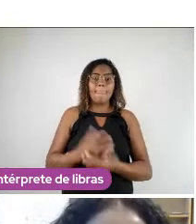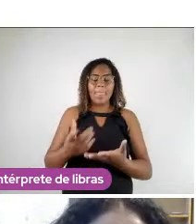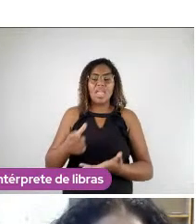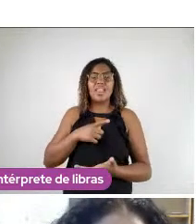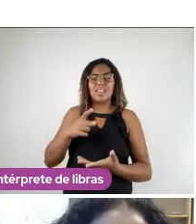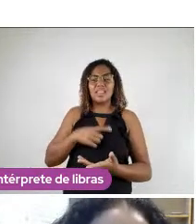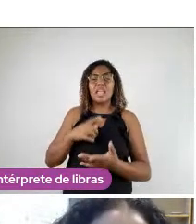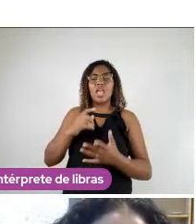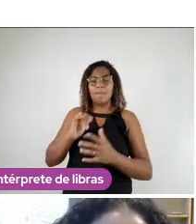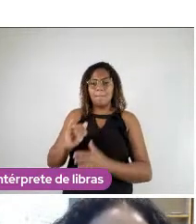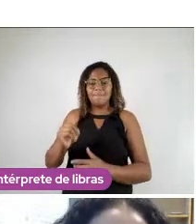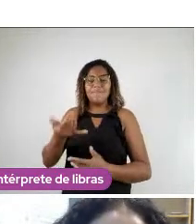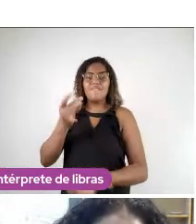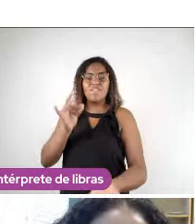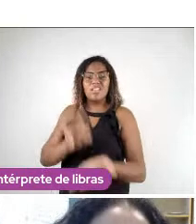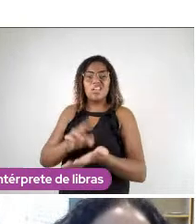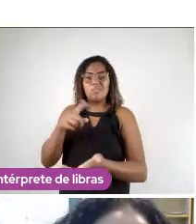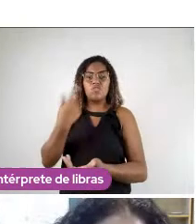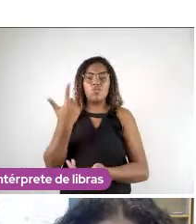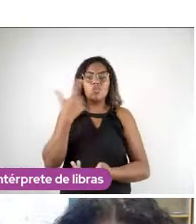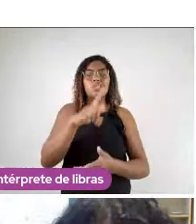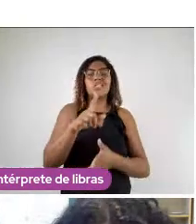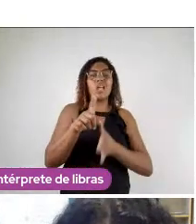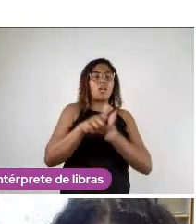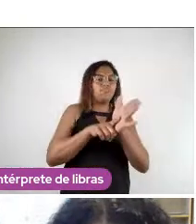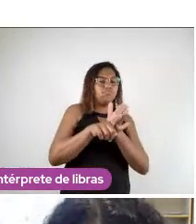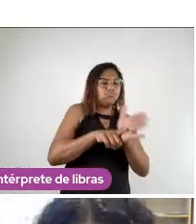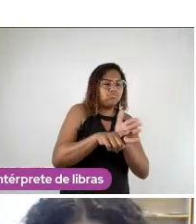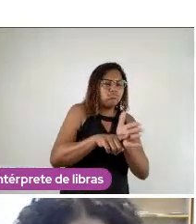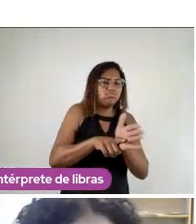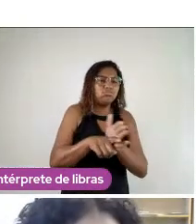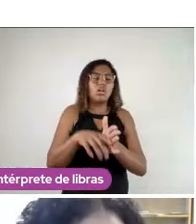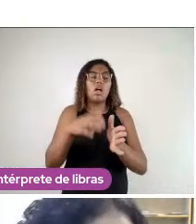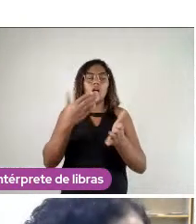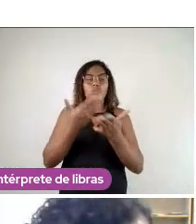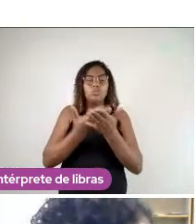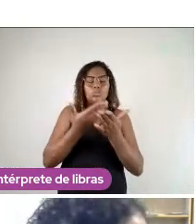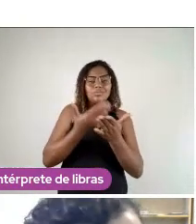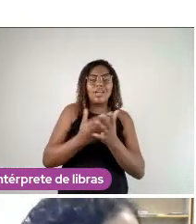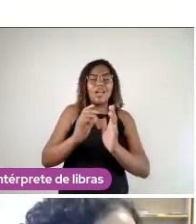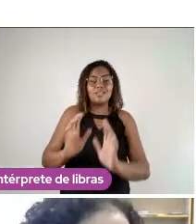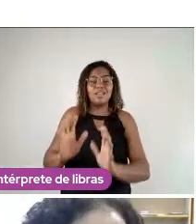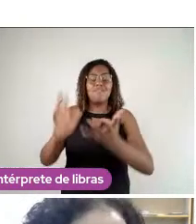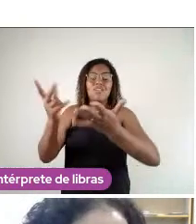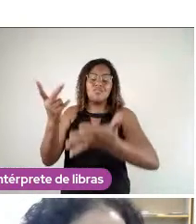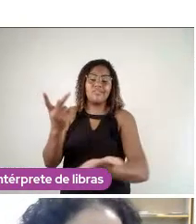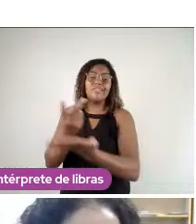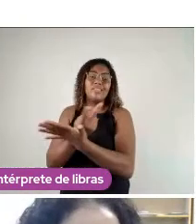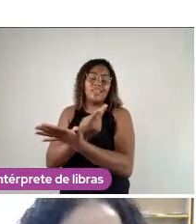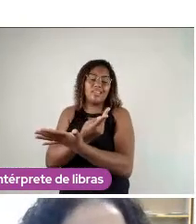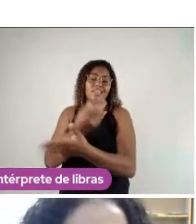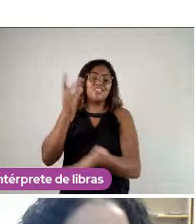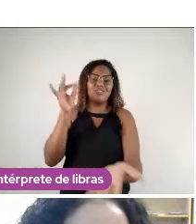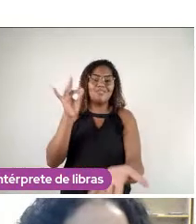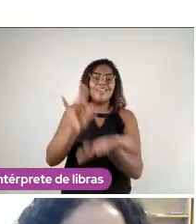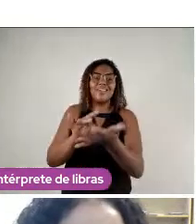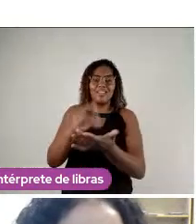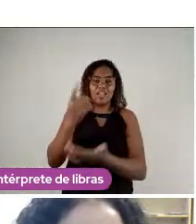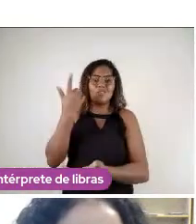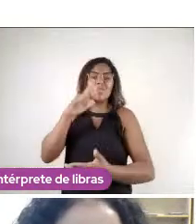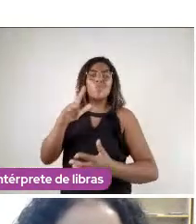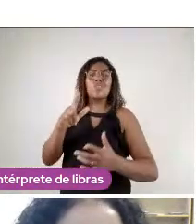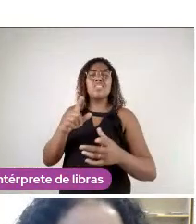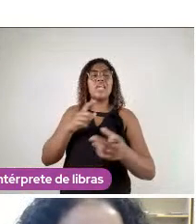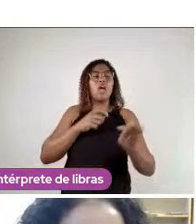que a gente, de fato, consiga monitorar a contento, né, esses eventos e, de fato, consiga chegar ao